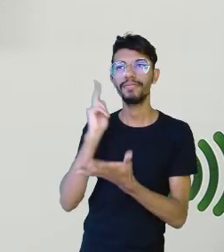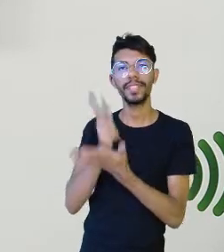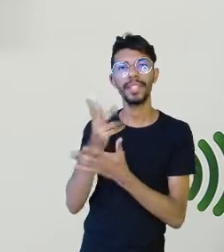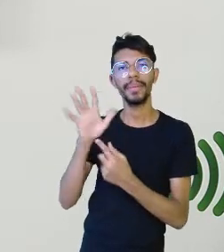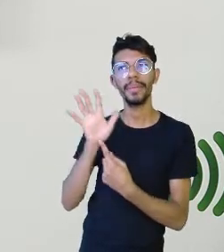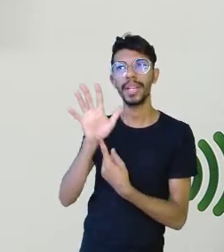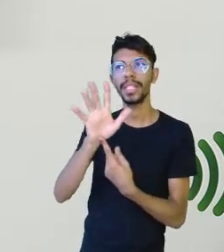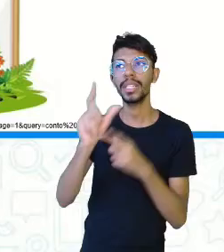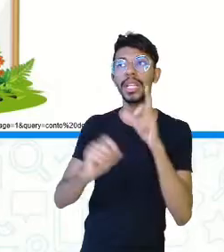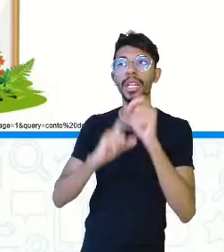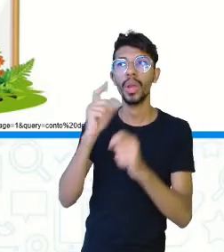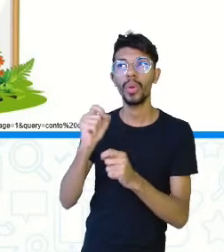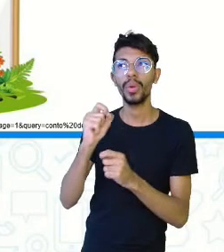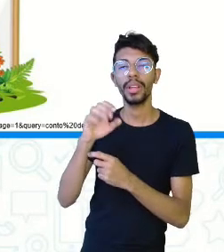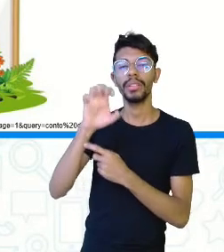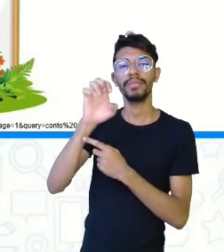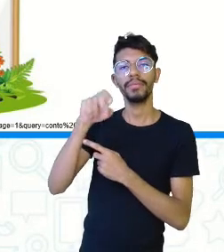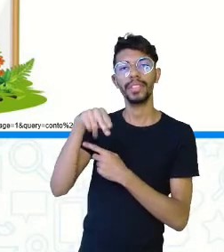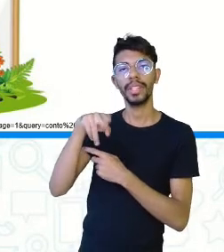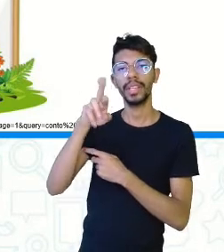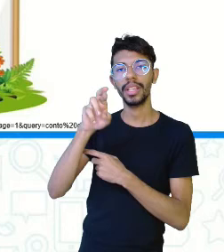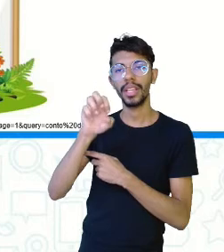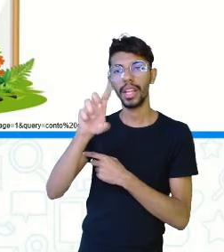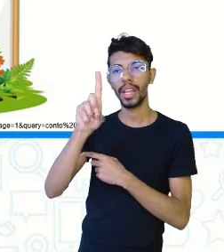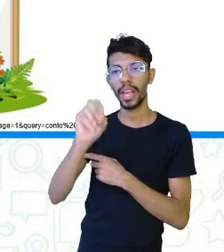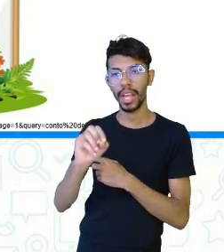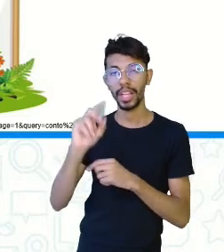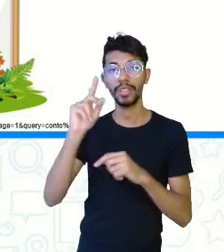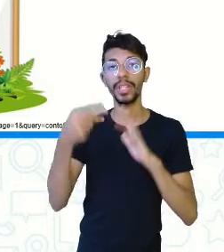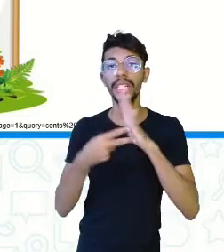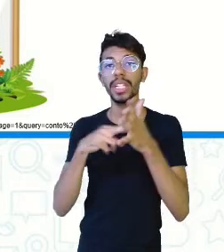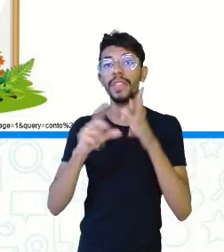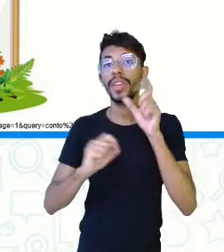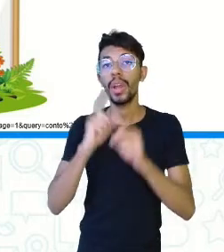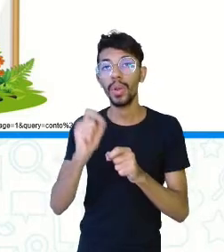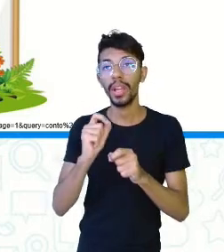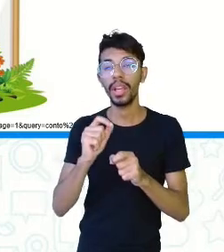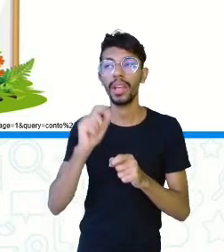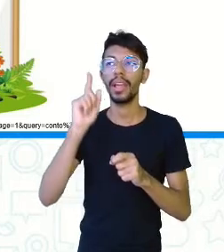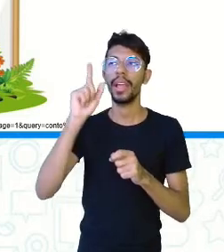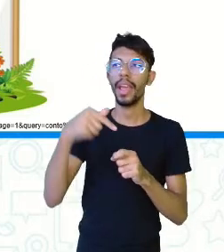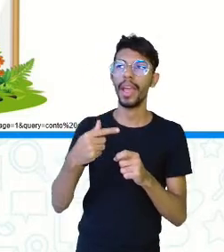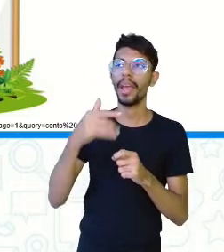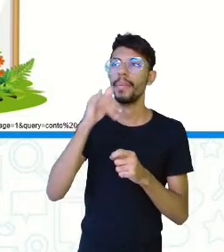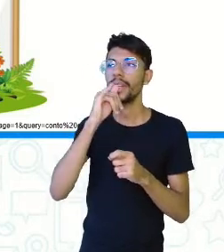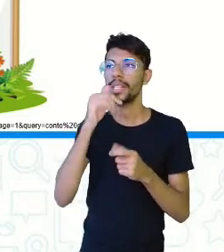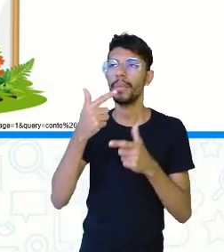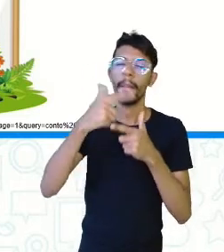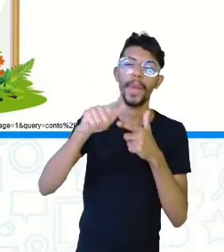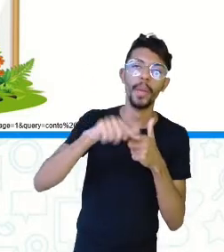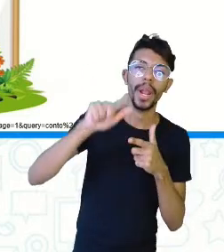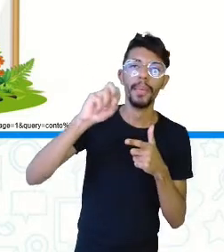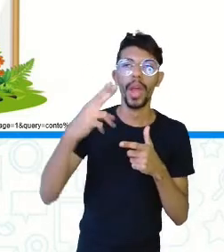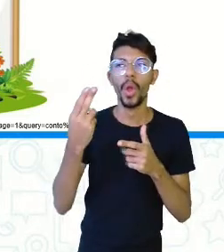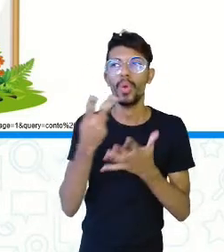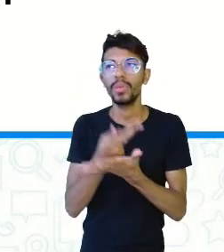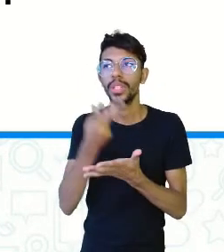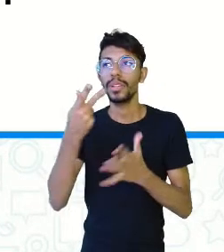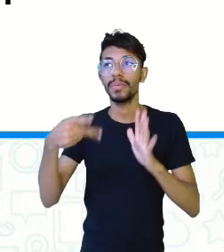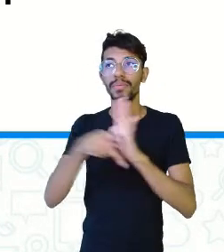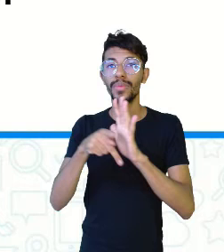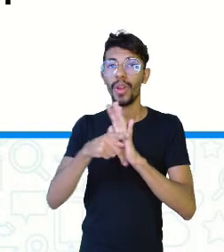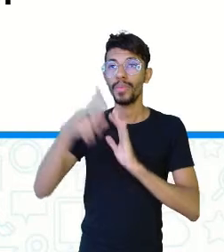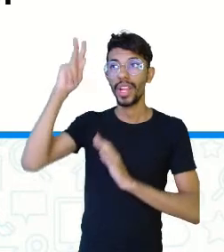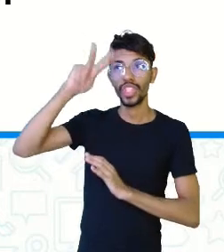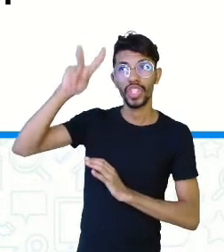é o problema ou a situação que dá origem aos acontecimentos de uma história. Ele